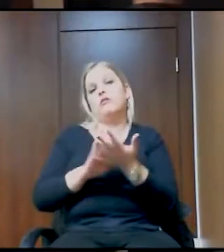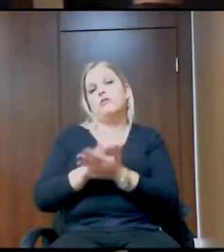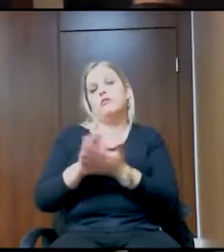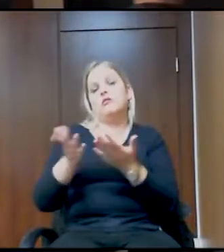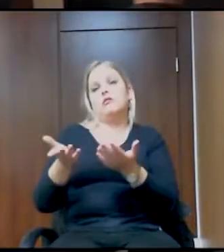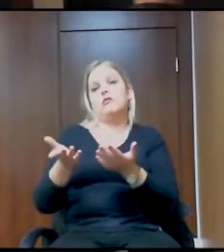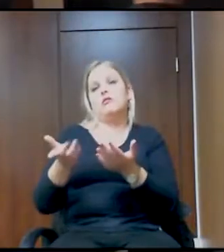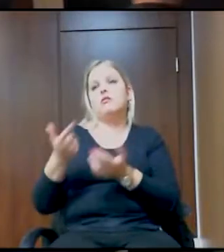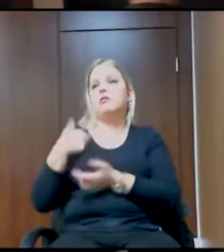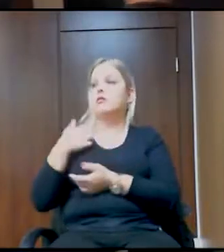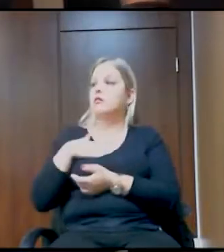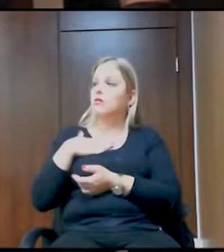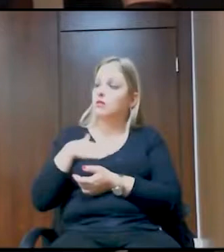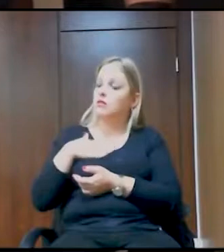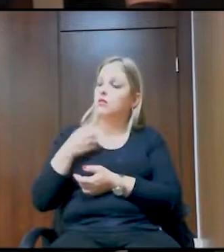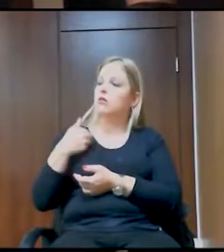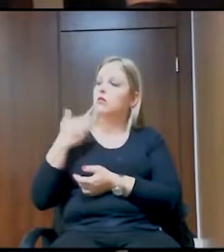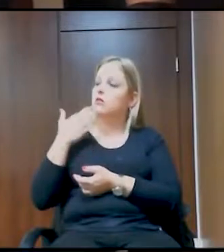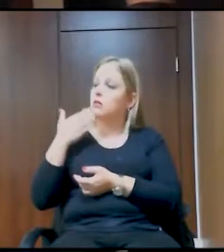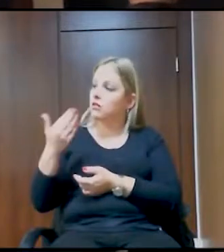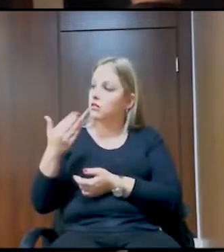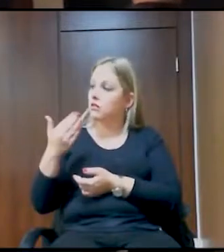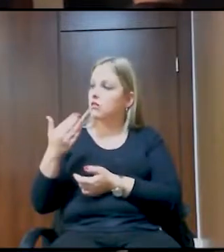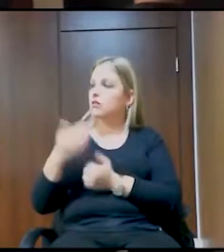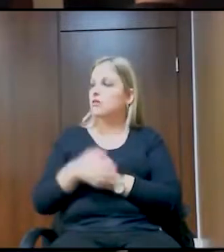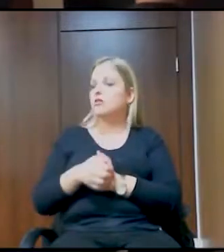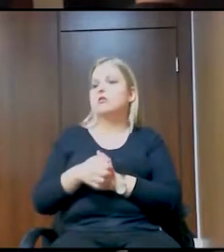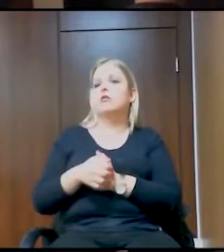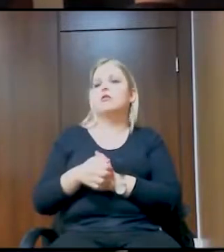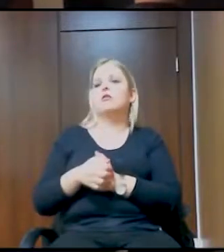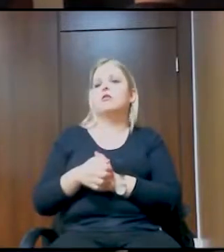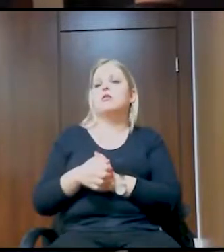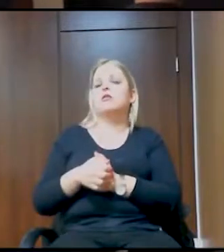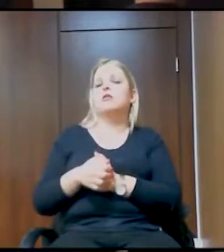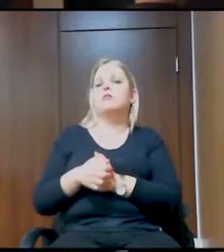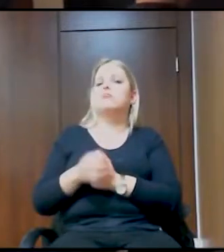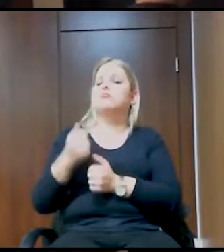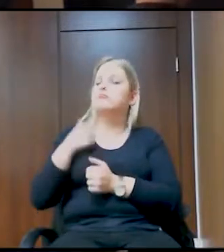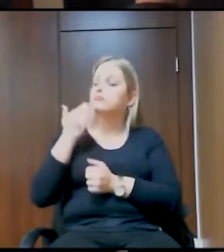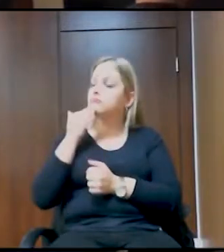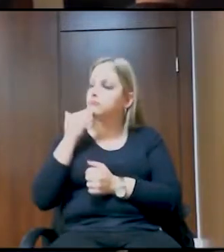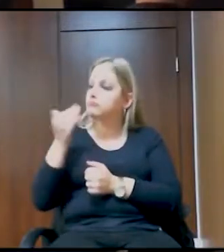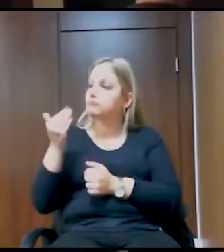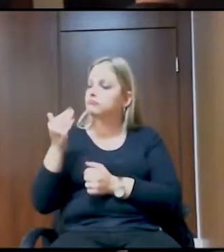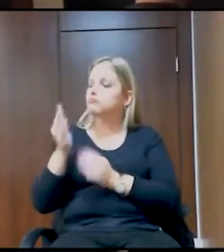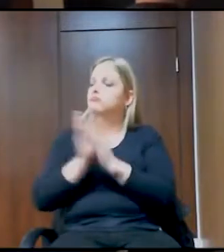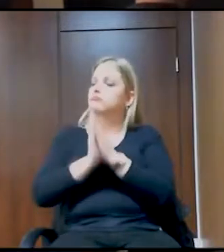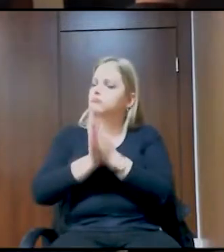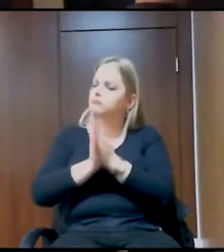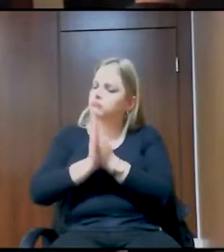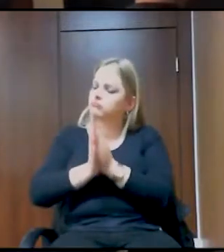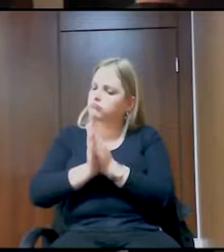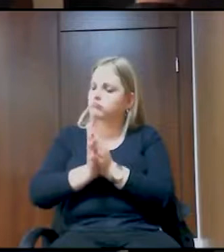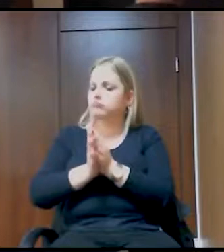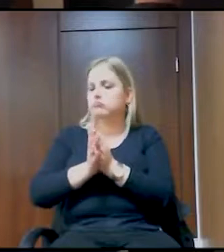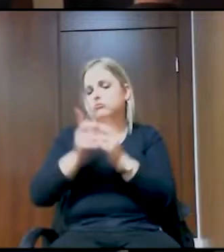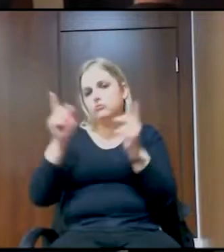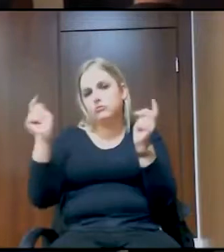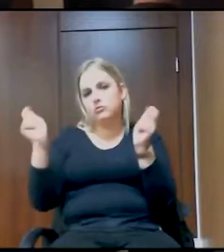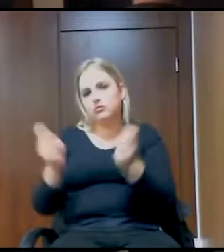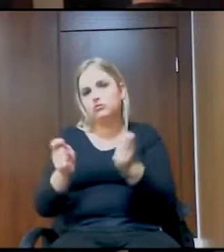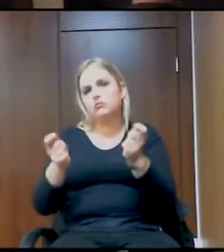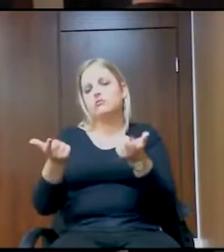eu gostaria de apelar, né? É um apelo que eu faço para o senhor. Seria possível dar